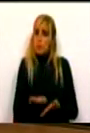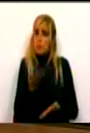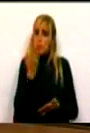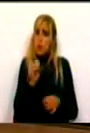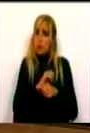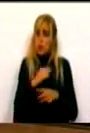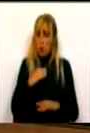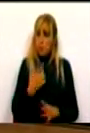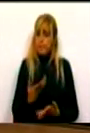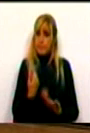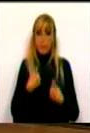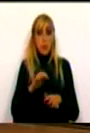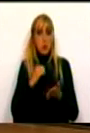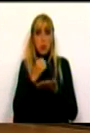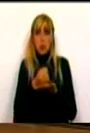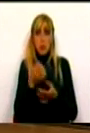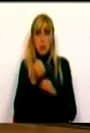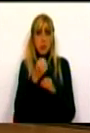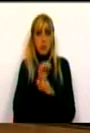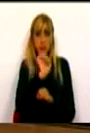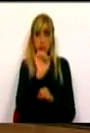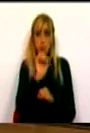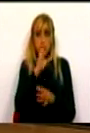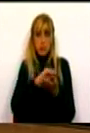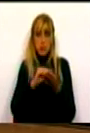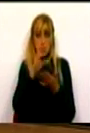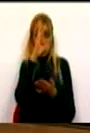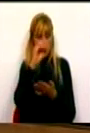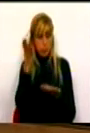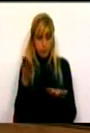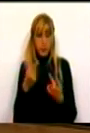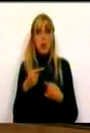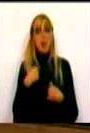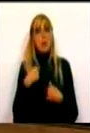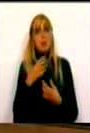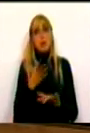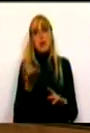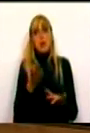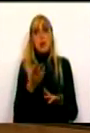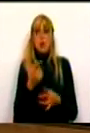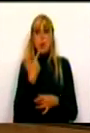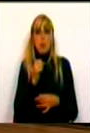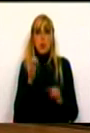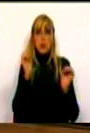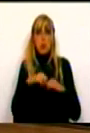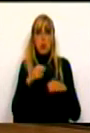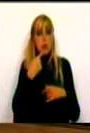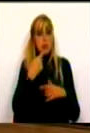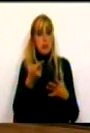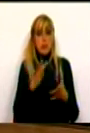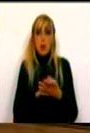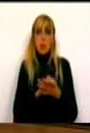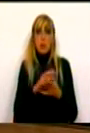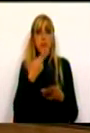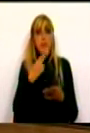mas eu não sou apoiante os seus serviços no estado e portanto não posso concordar com aquilo que disseram e